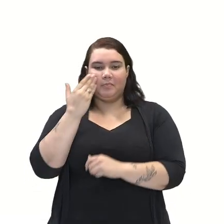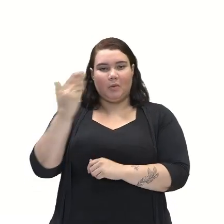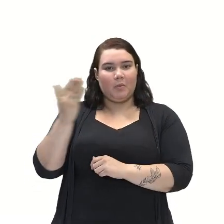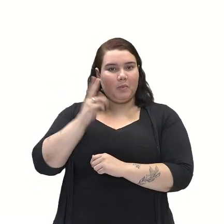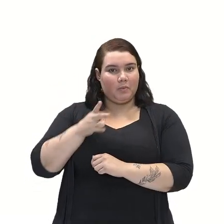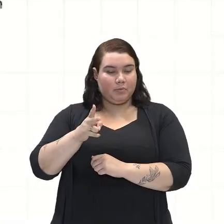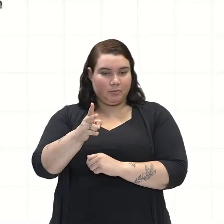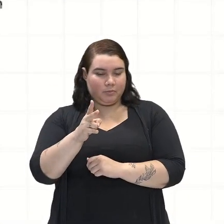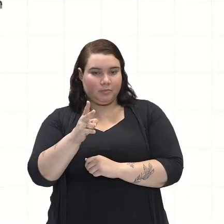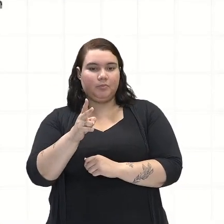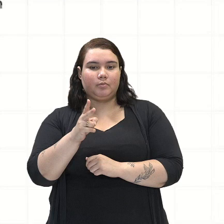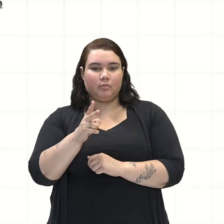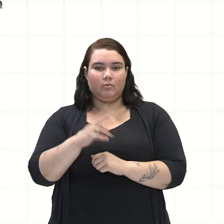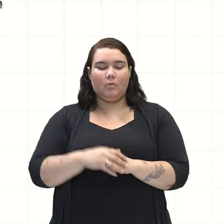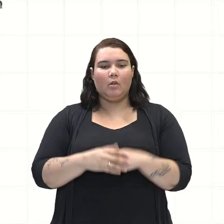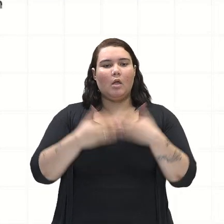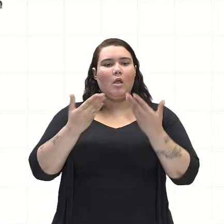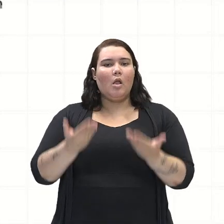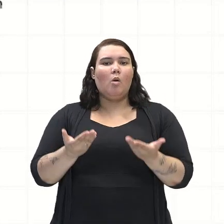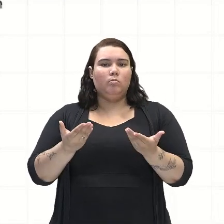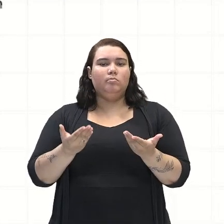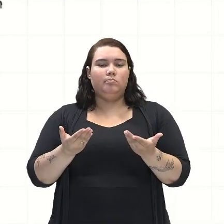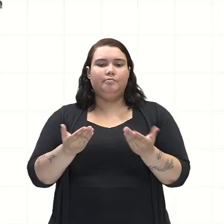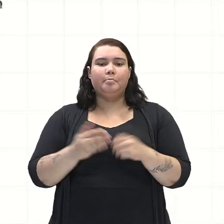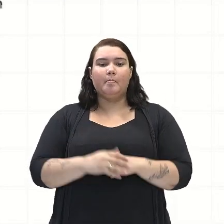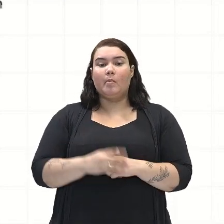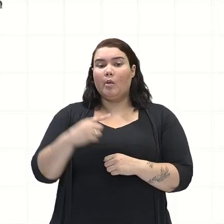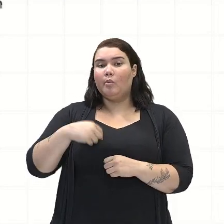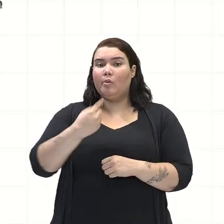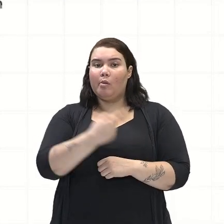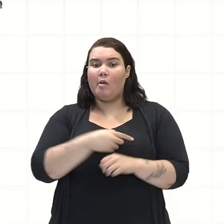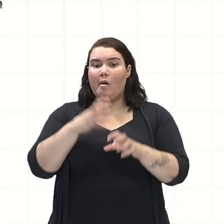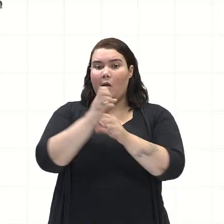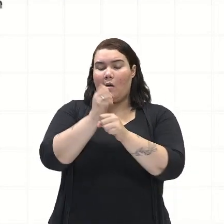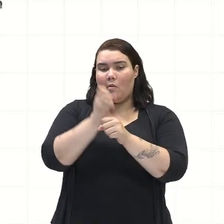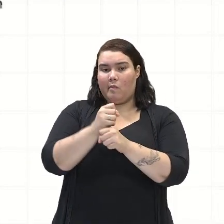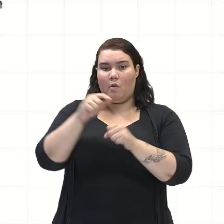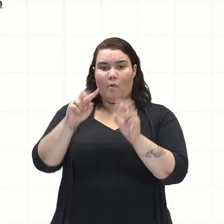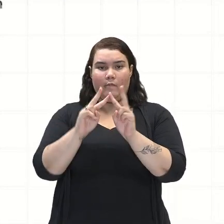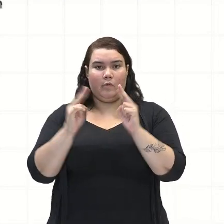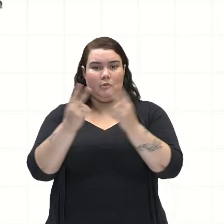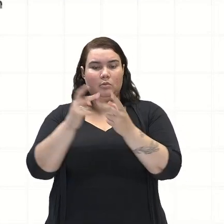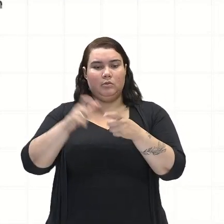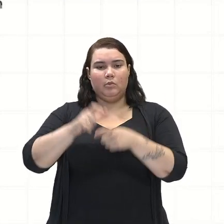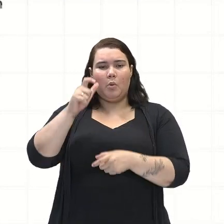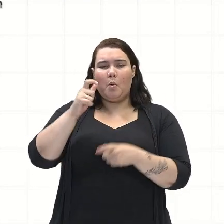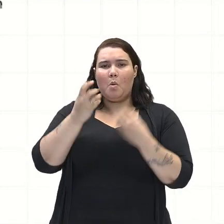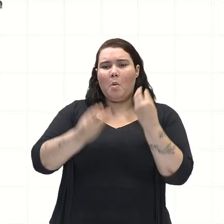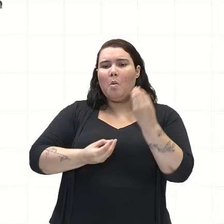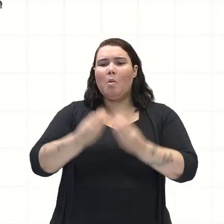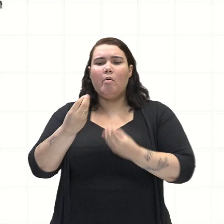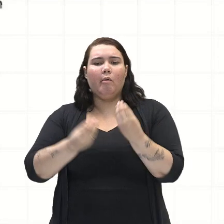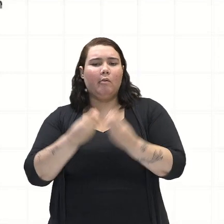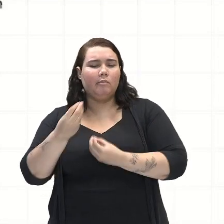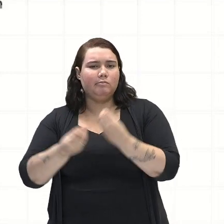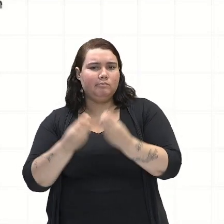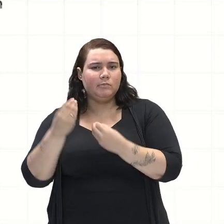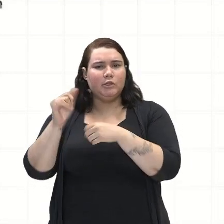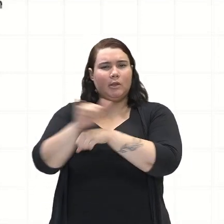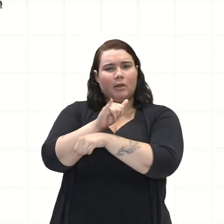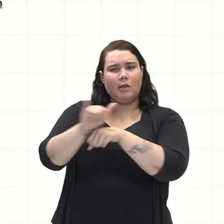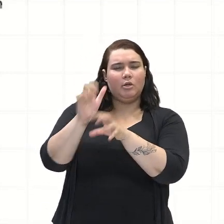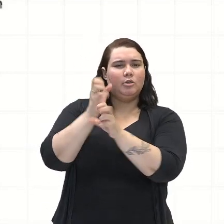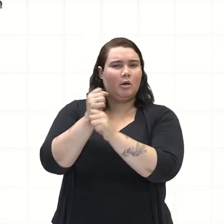continuar. Para nós, então, calcularmos o volume do cilindro, olha, como, né, calcular o volume do